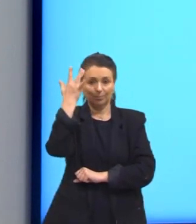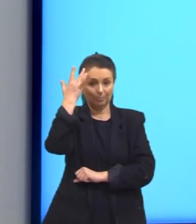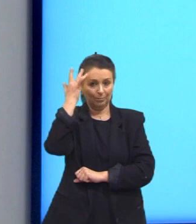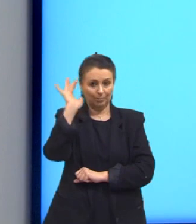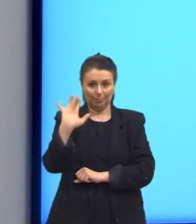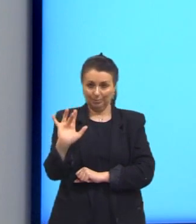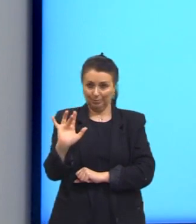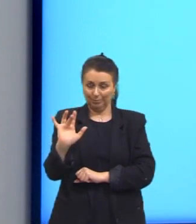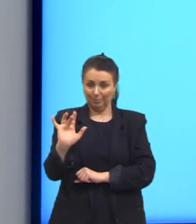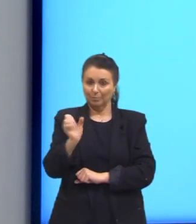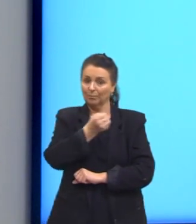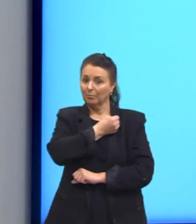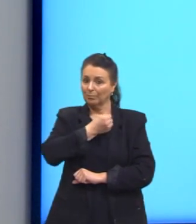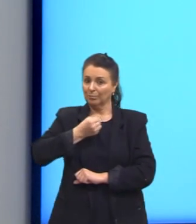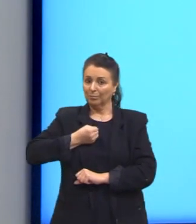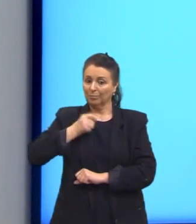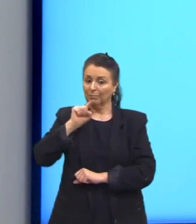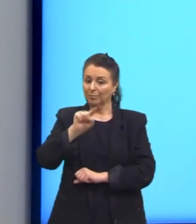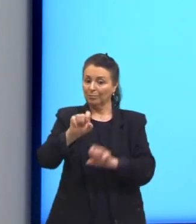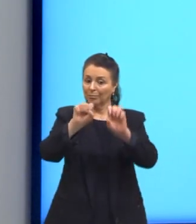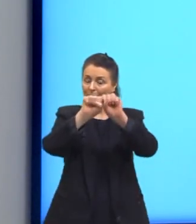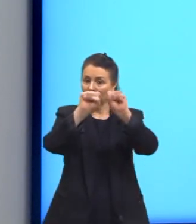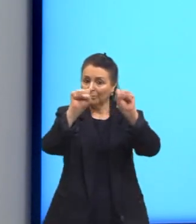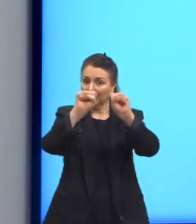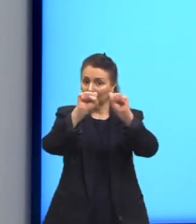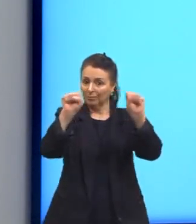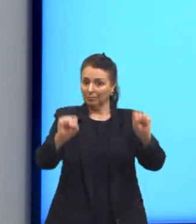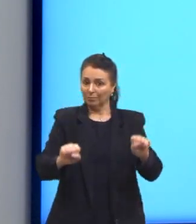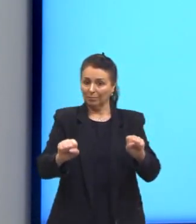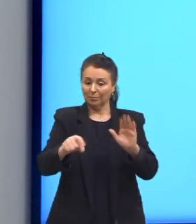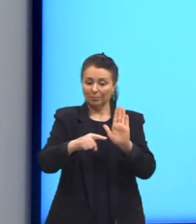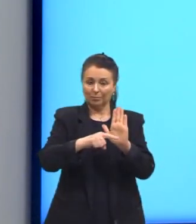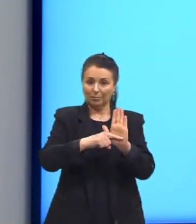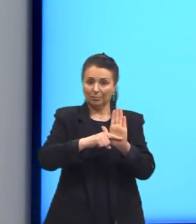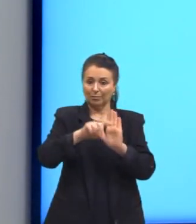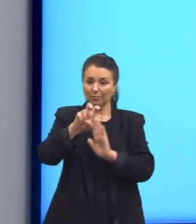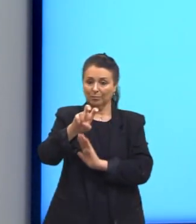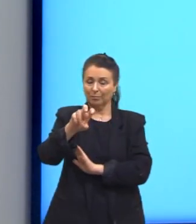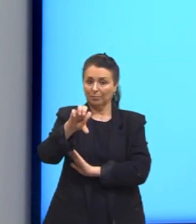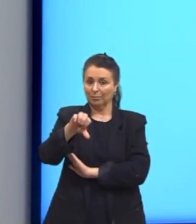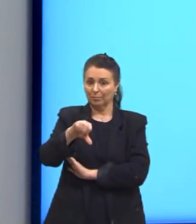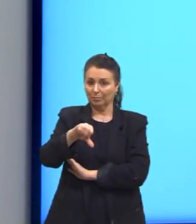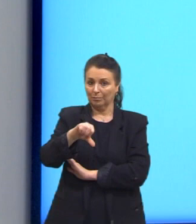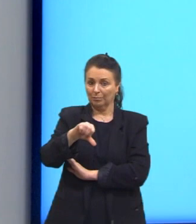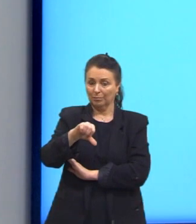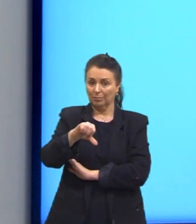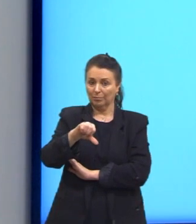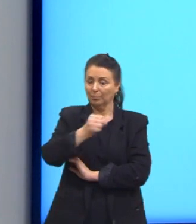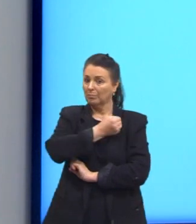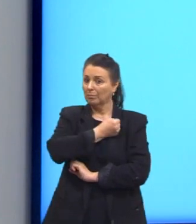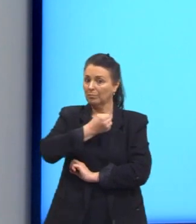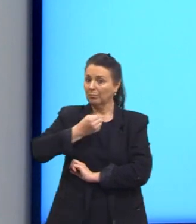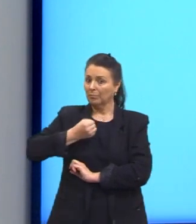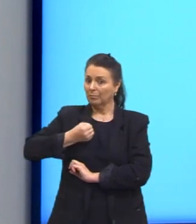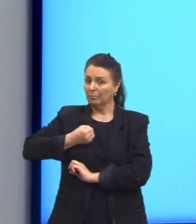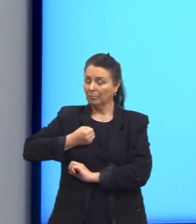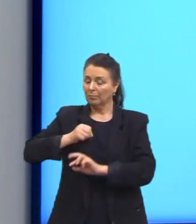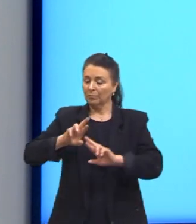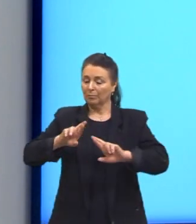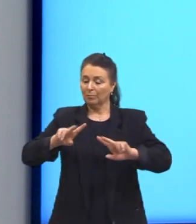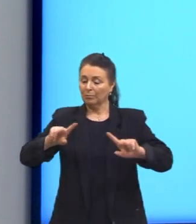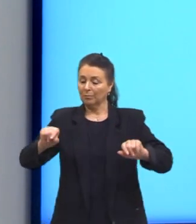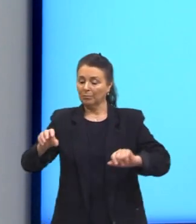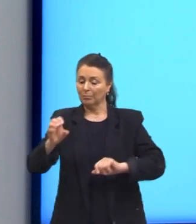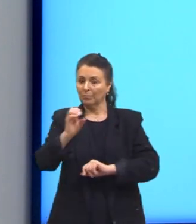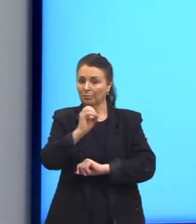determinante desse sistema, ele deu ali menos 59. Significa que o determinante, ele é diferente de